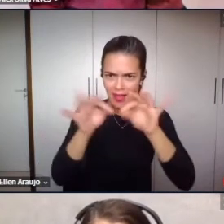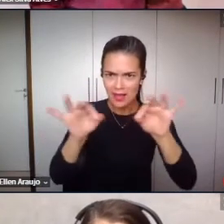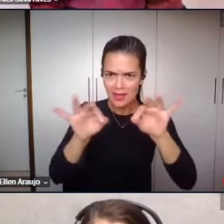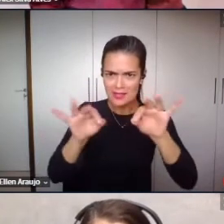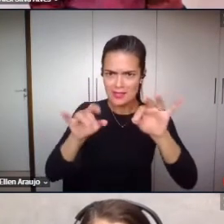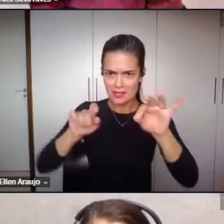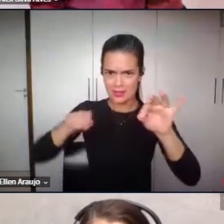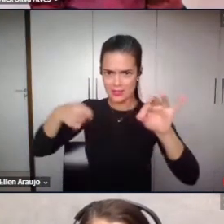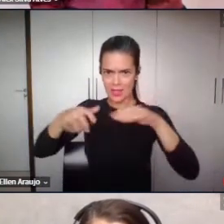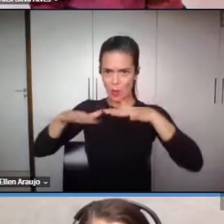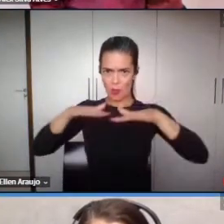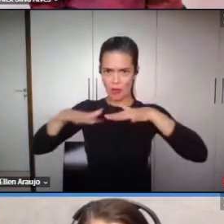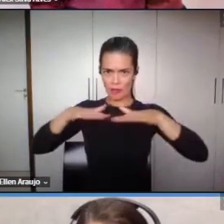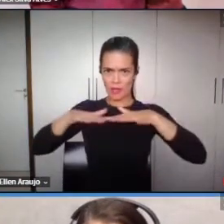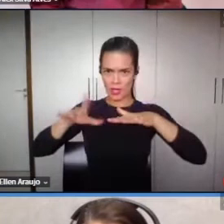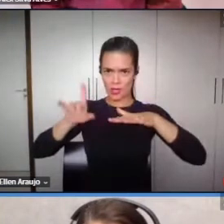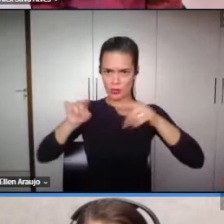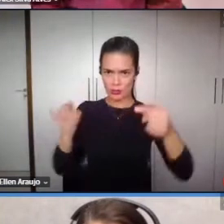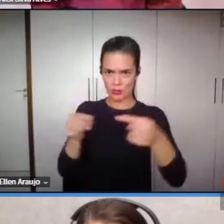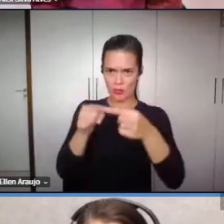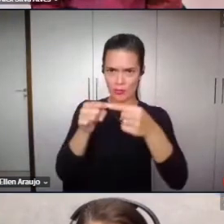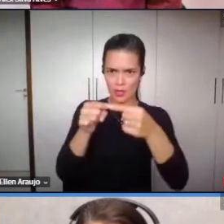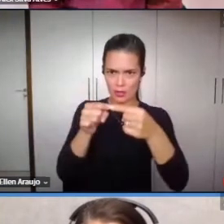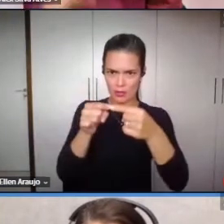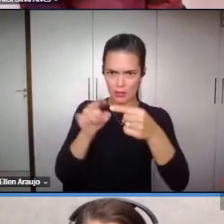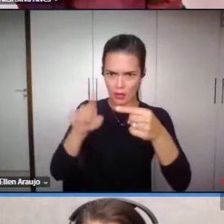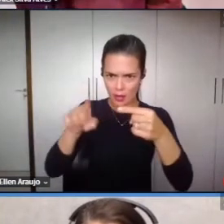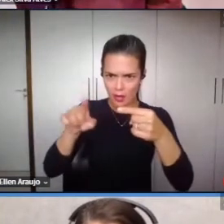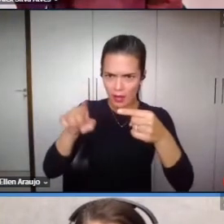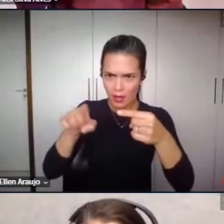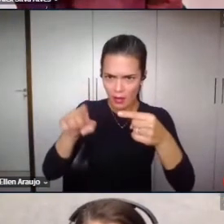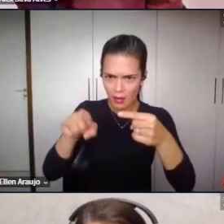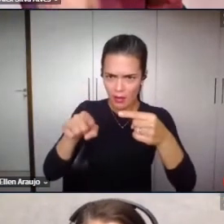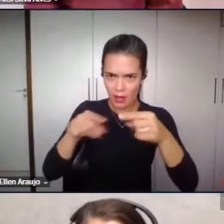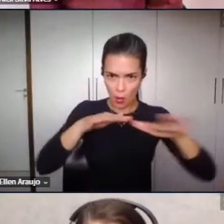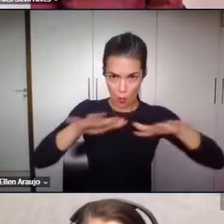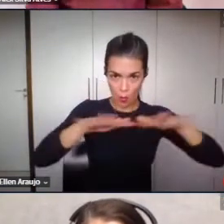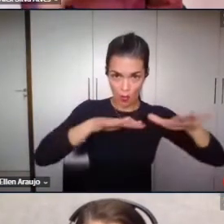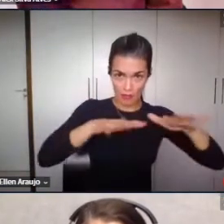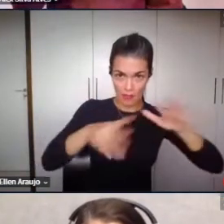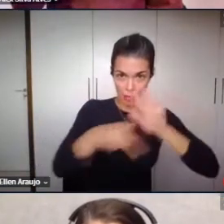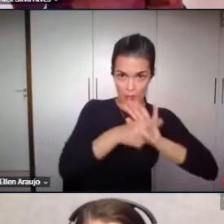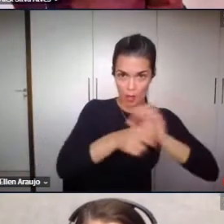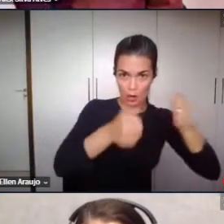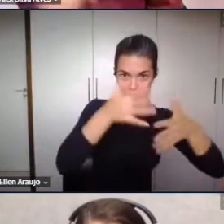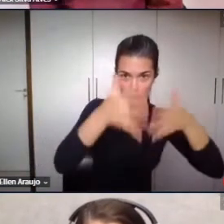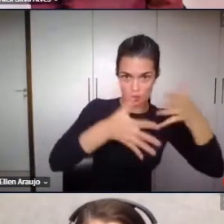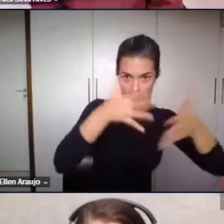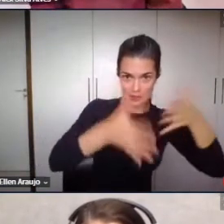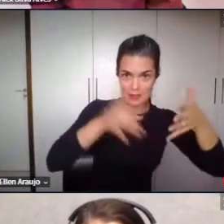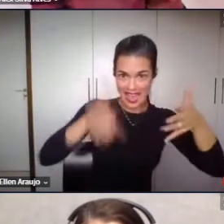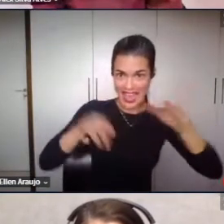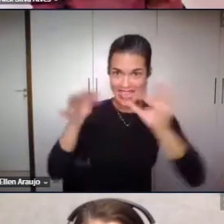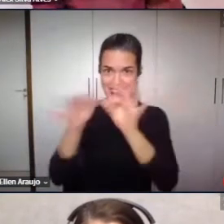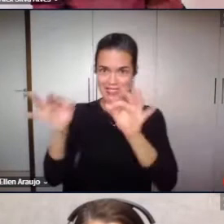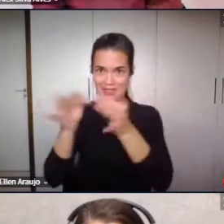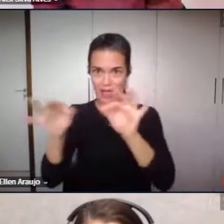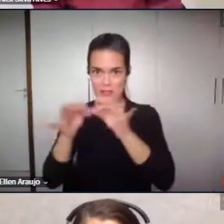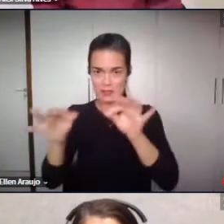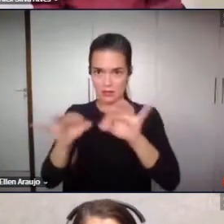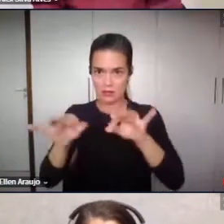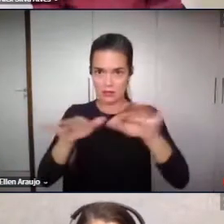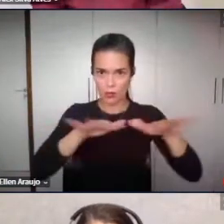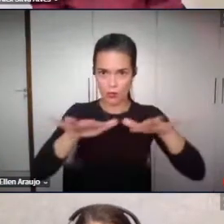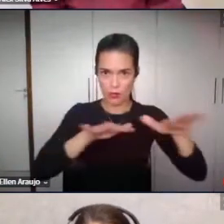isso? A língua Sim. de sinais. Os Sim. movimentos, é isso? Já são... Ah, agora entendi.